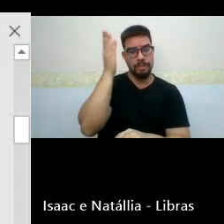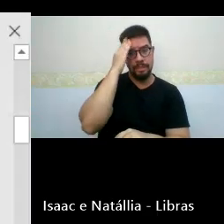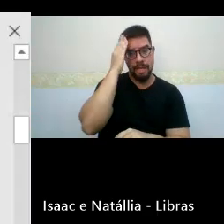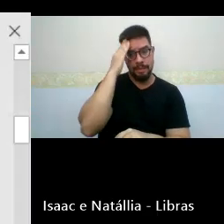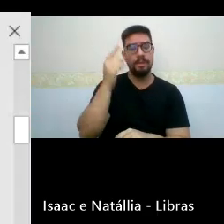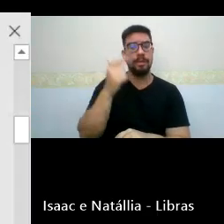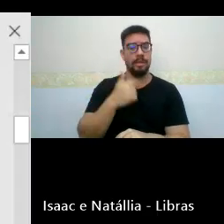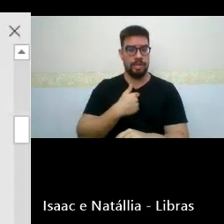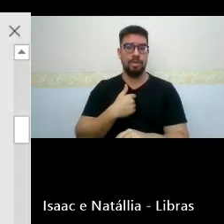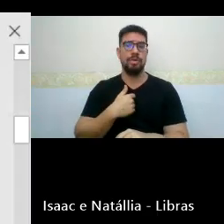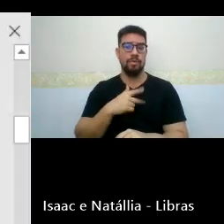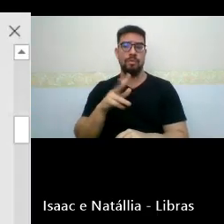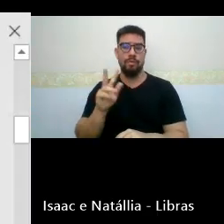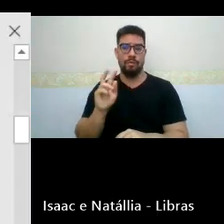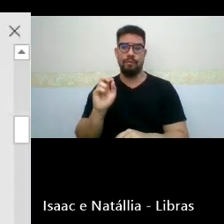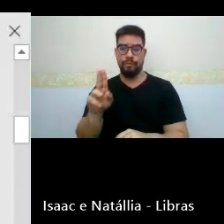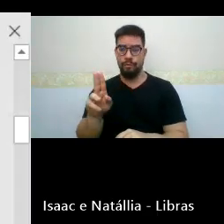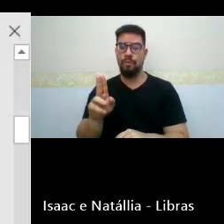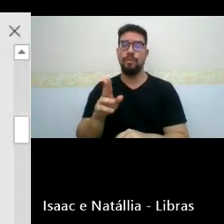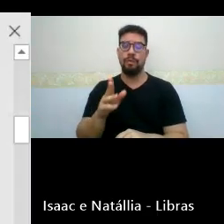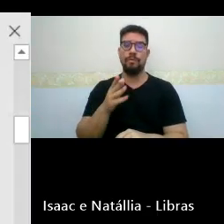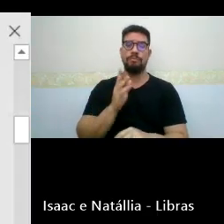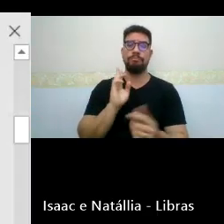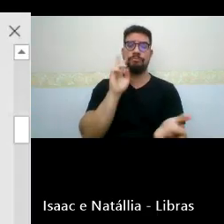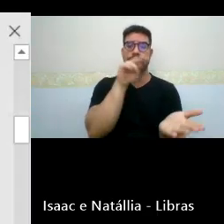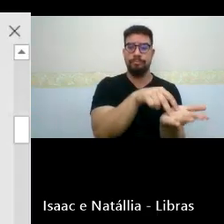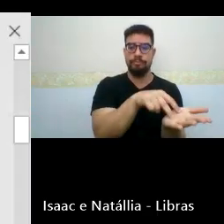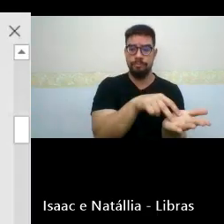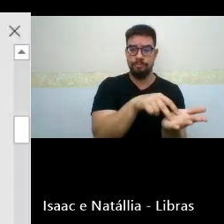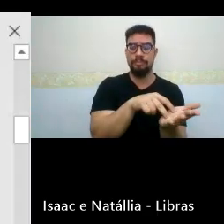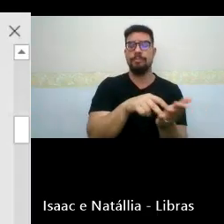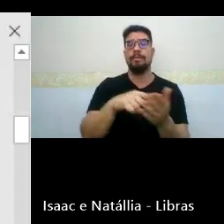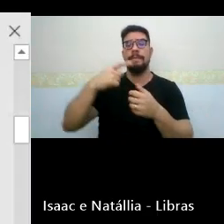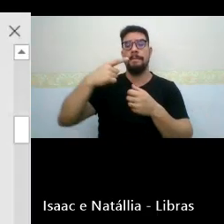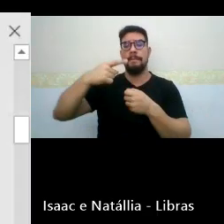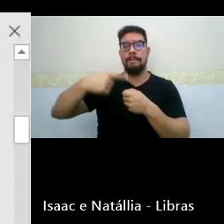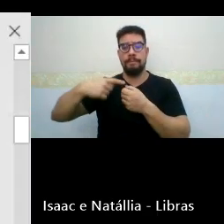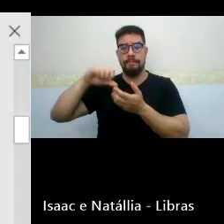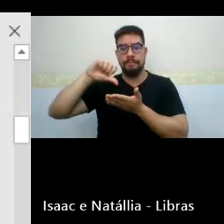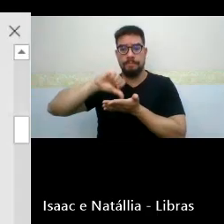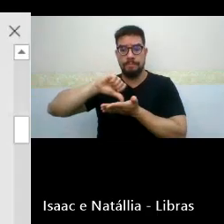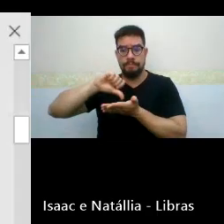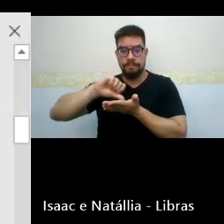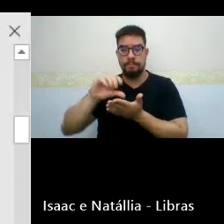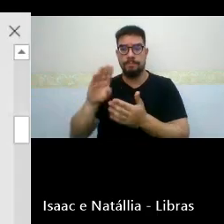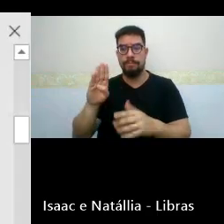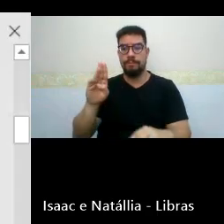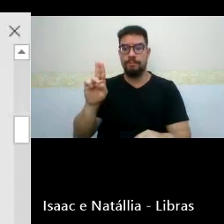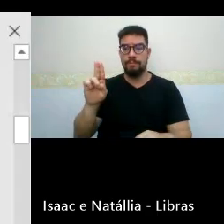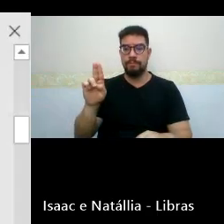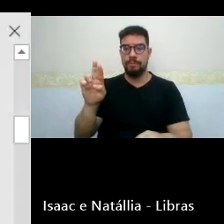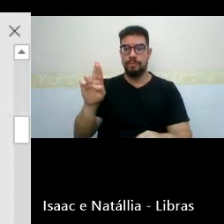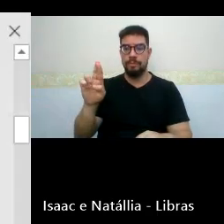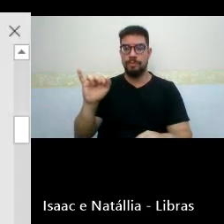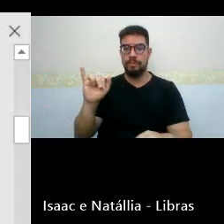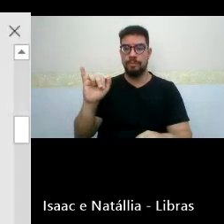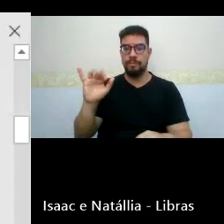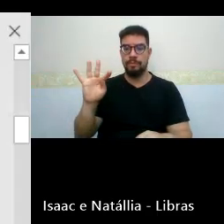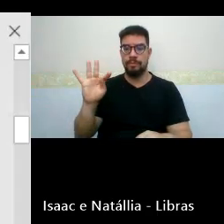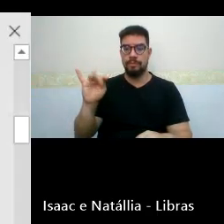para fazer esse encontro no polo de Buritis. Então, imagina se a gente tivesse